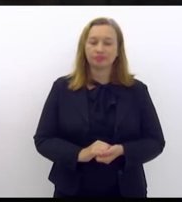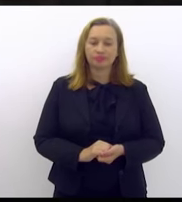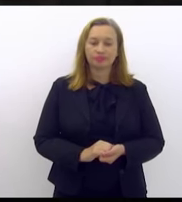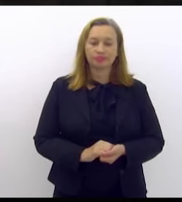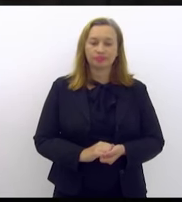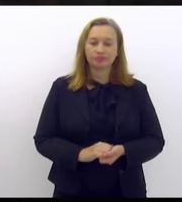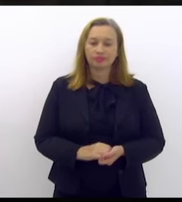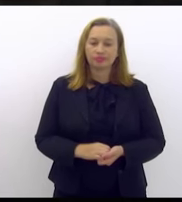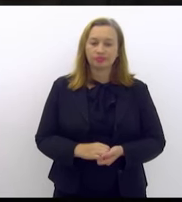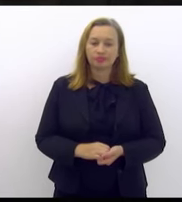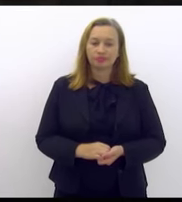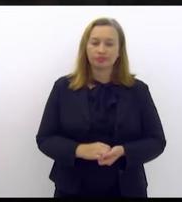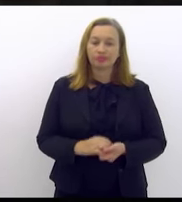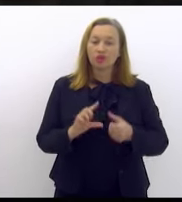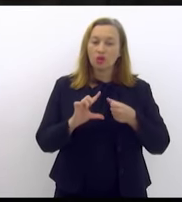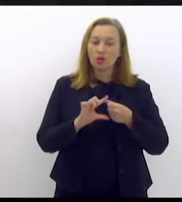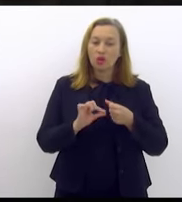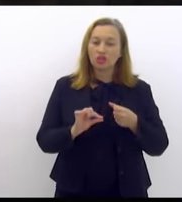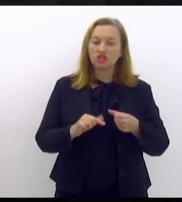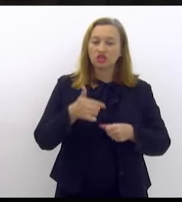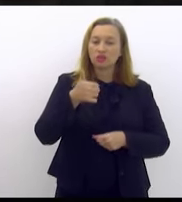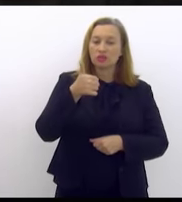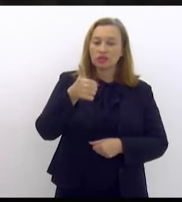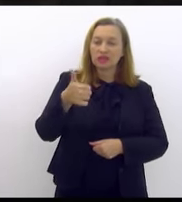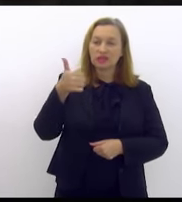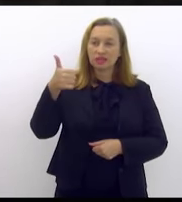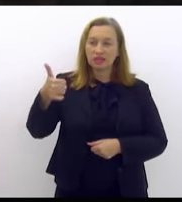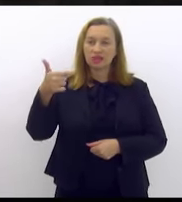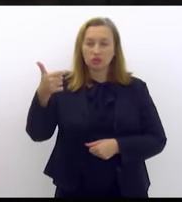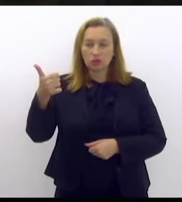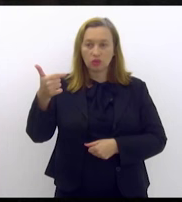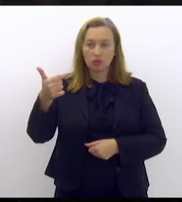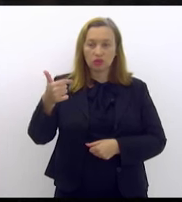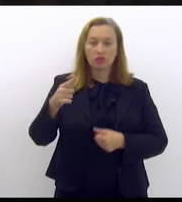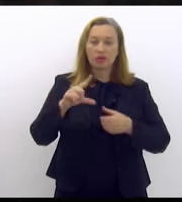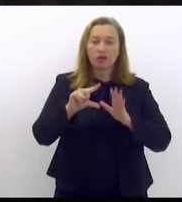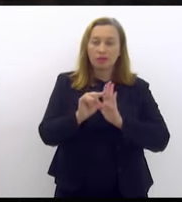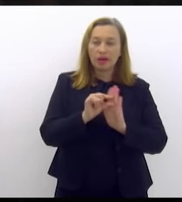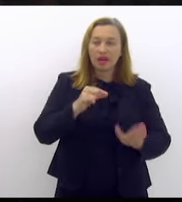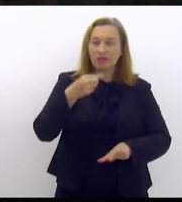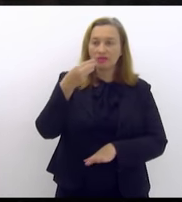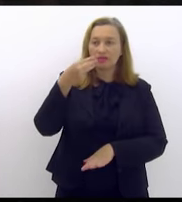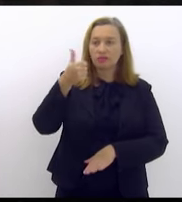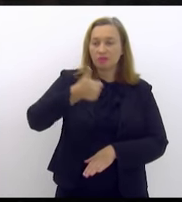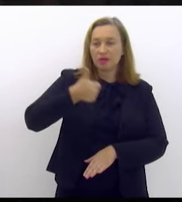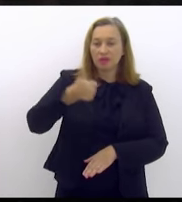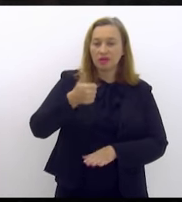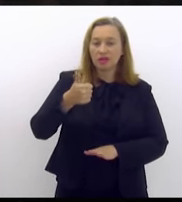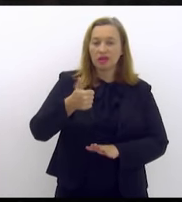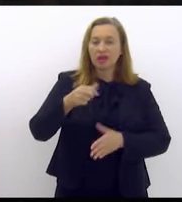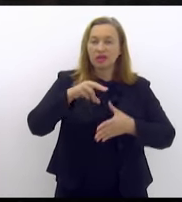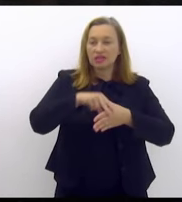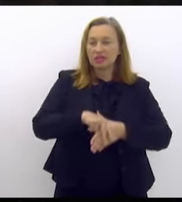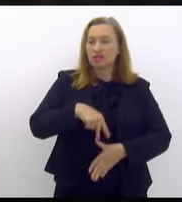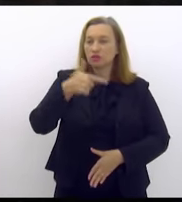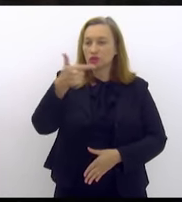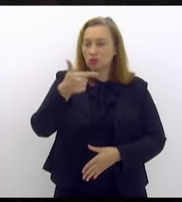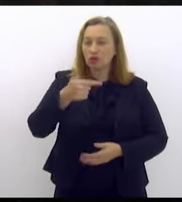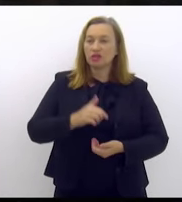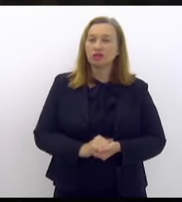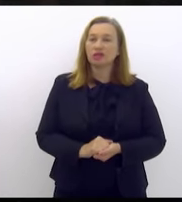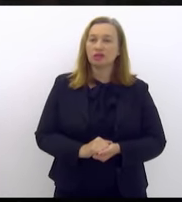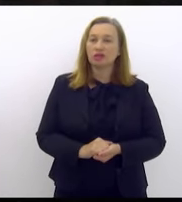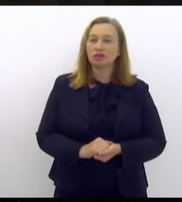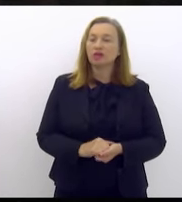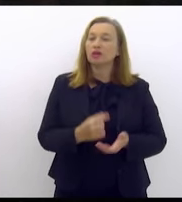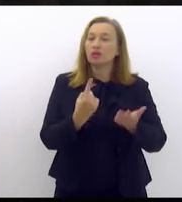que o artigo 112, parágrafo 1º, inciso 2, alínea D,